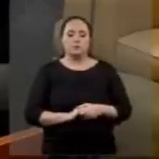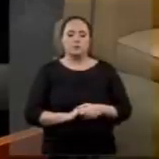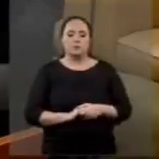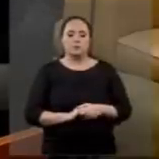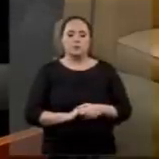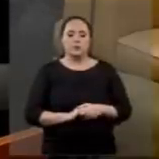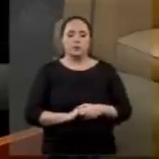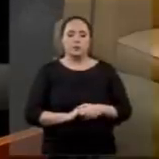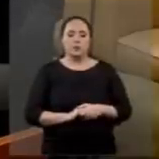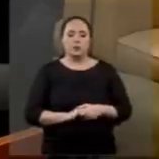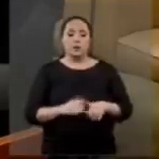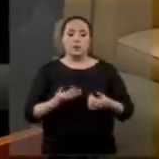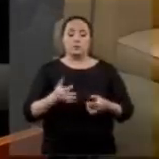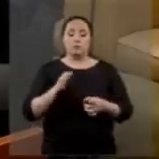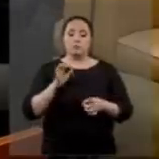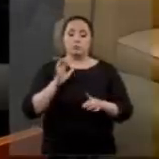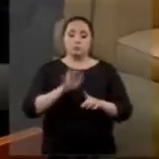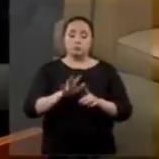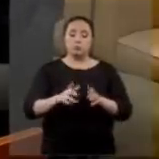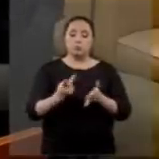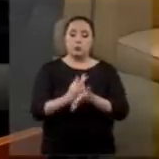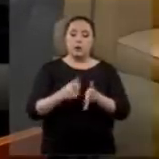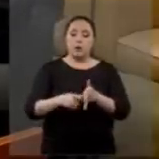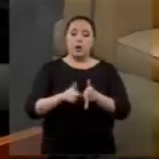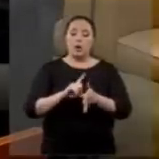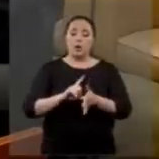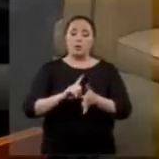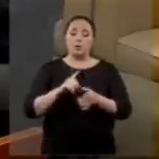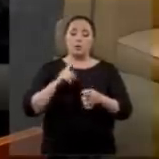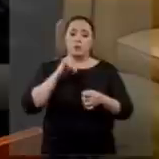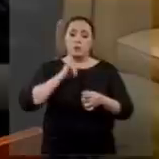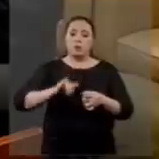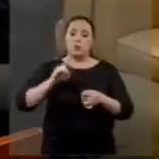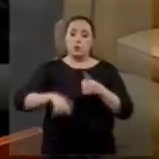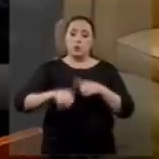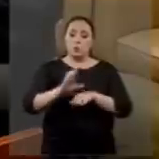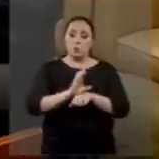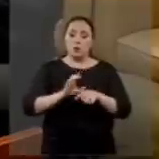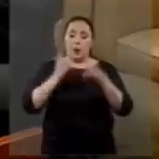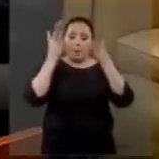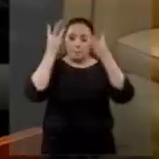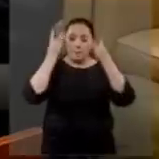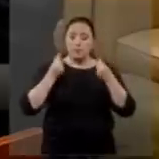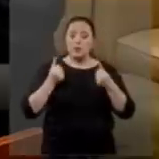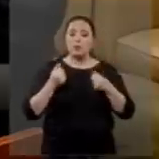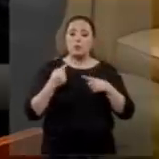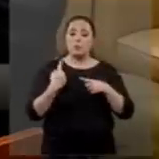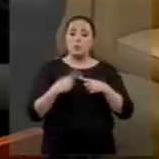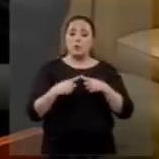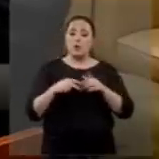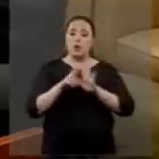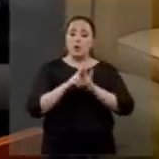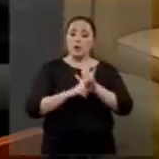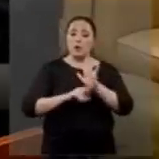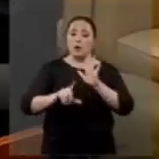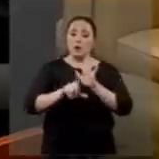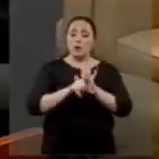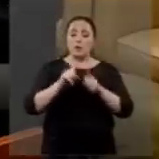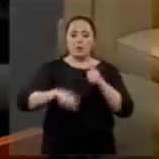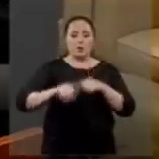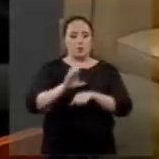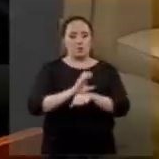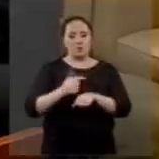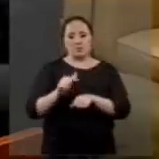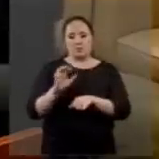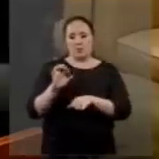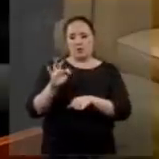efeito repristinatório é inerente à declaração de inconstitucionalidade em abstrato, uma vez que, em regra, a lei inconstitucional não